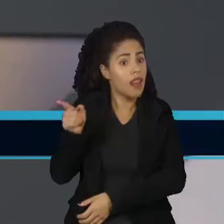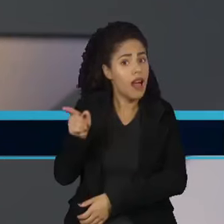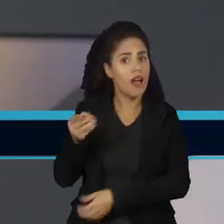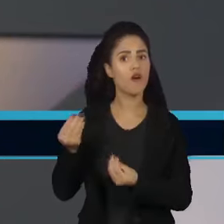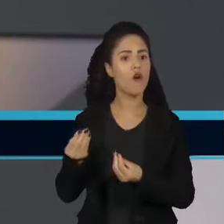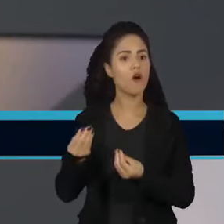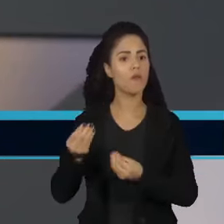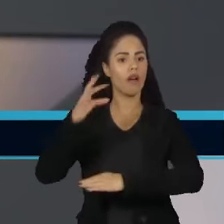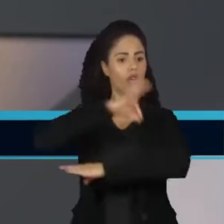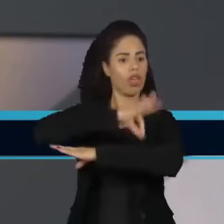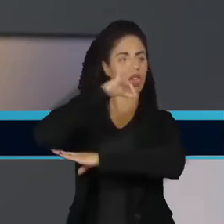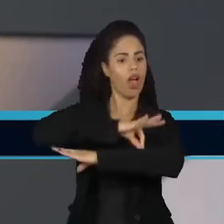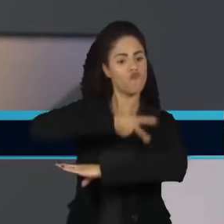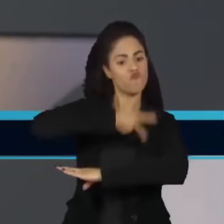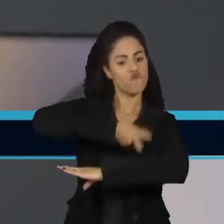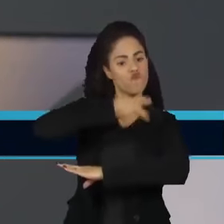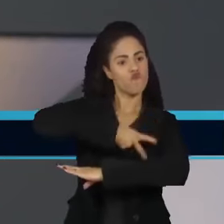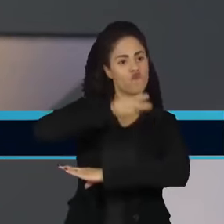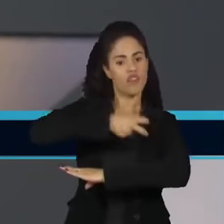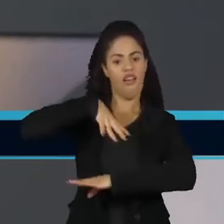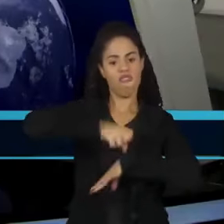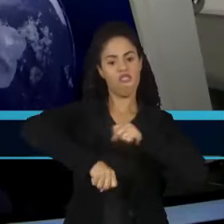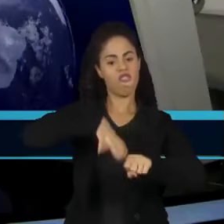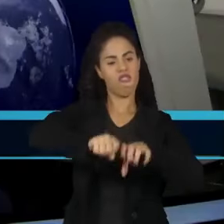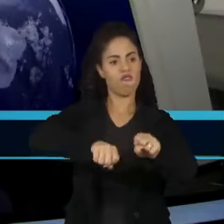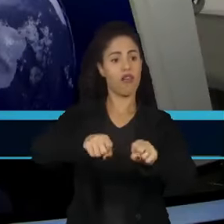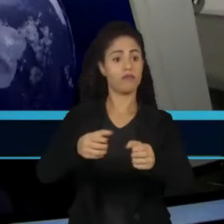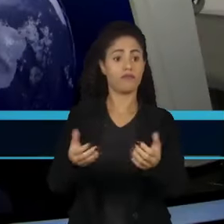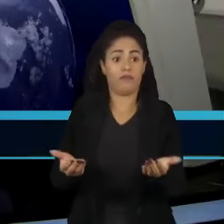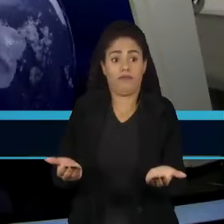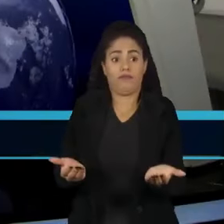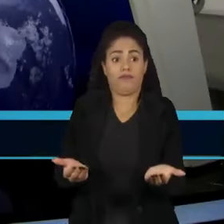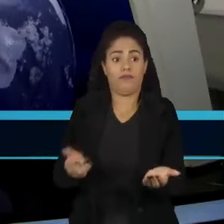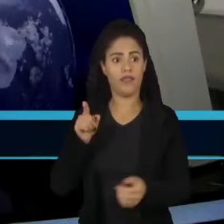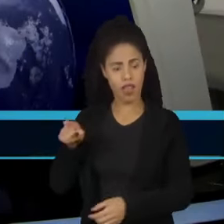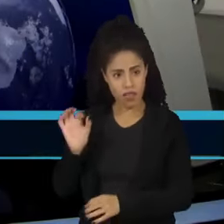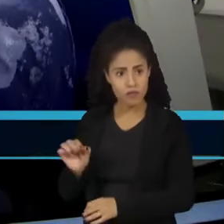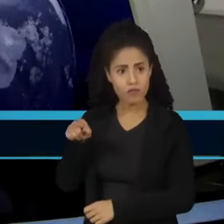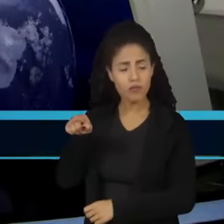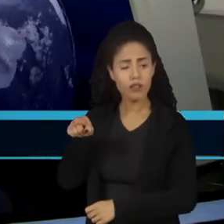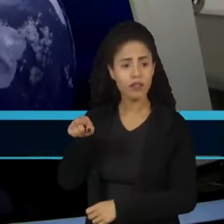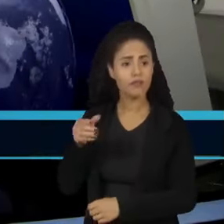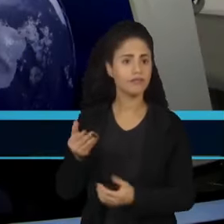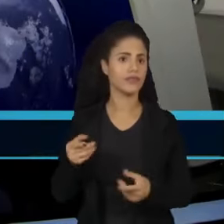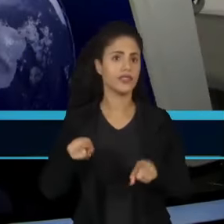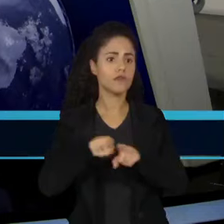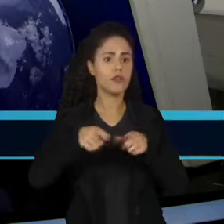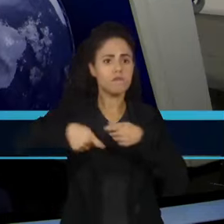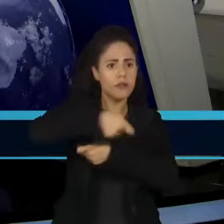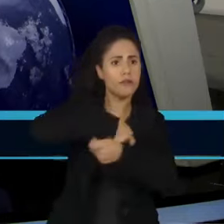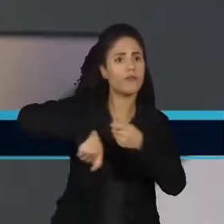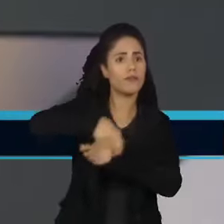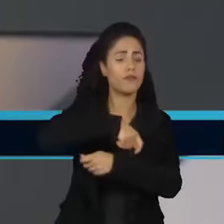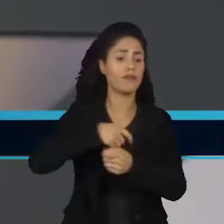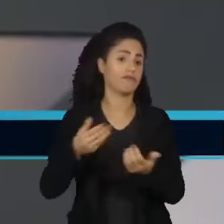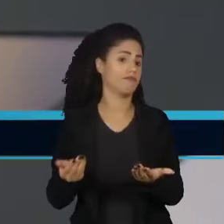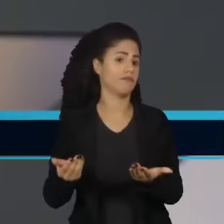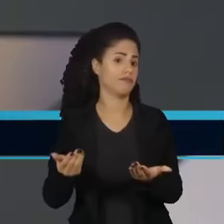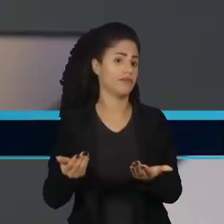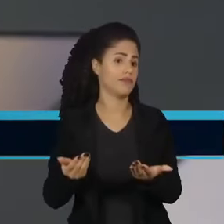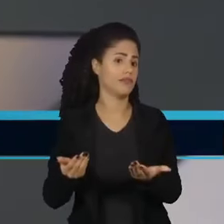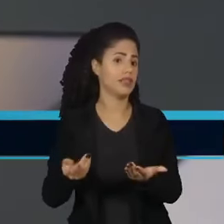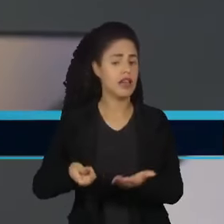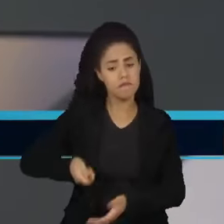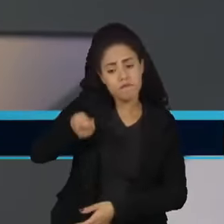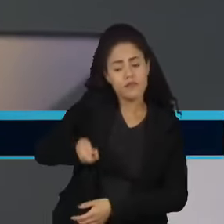depende de petróleo, né? Uma commodity que teve uma queda de preço durante um período e desorganizou toda aquela economia. As